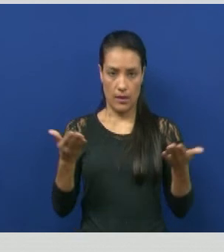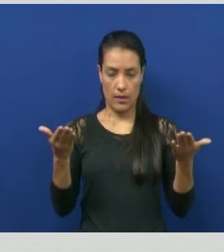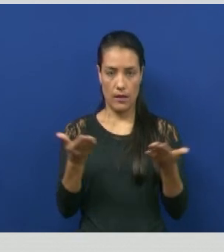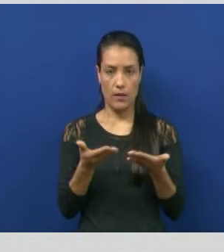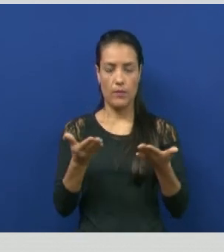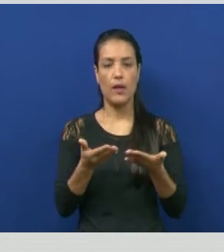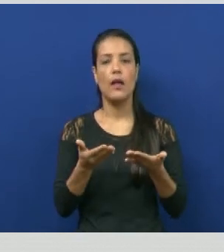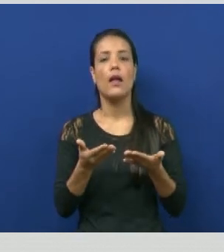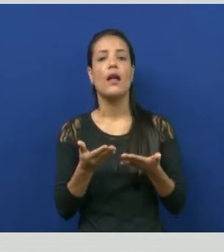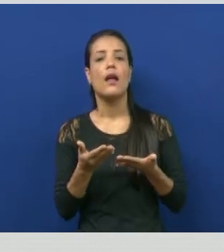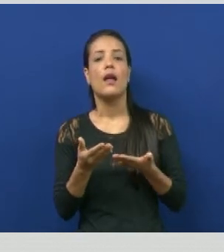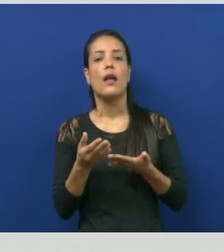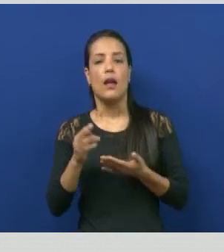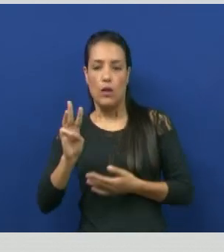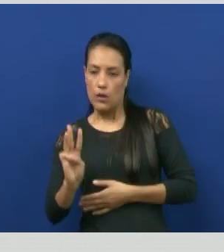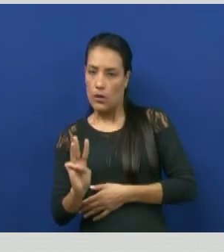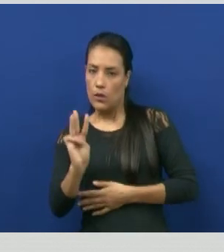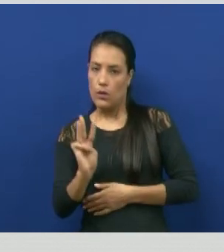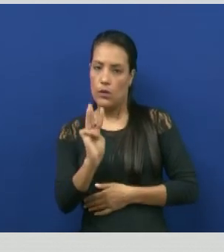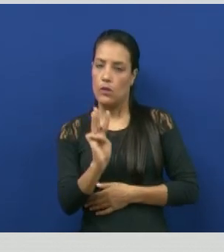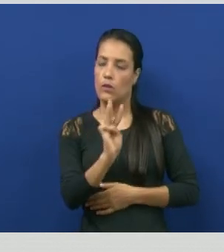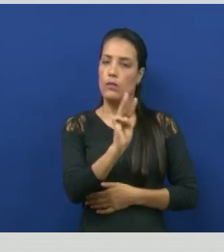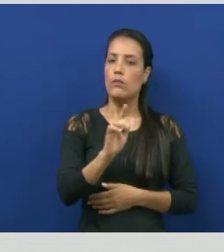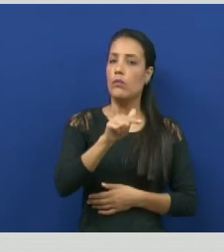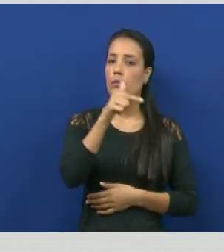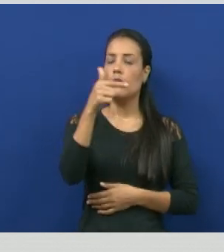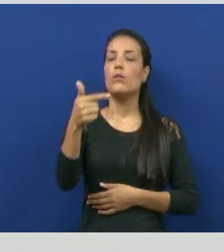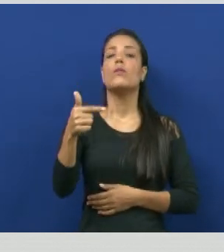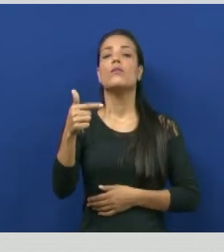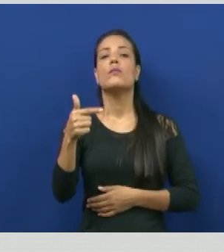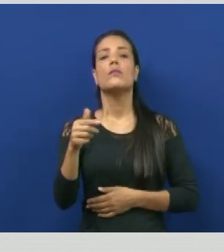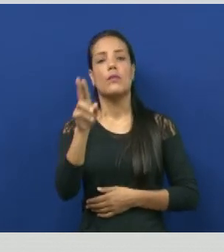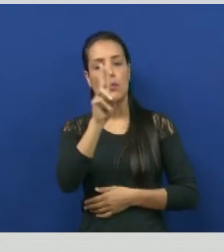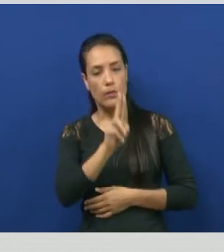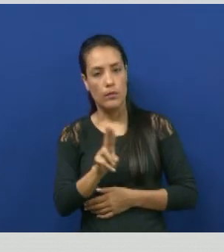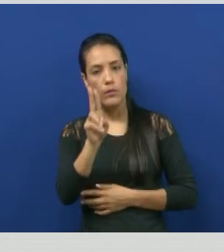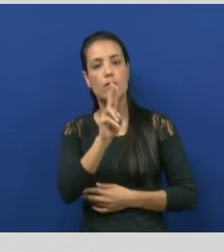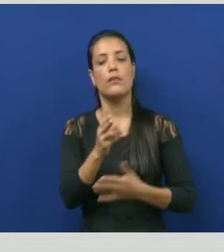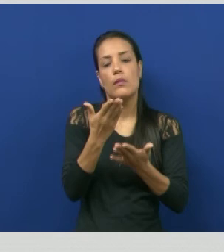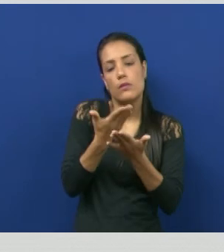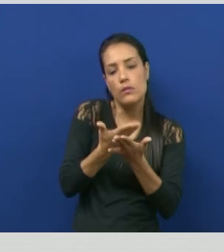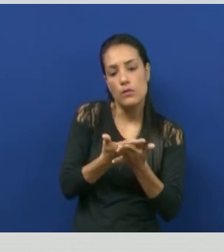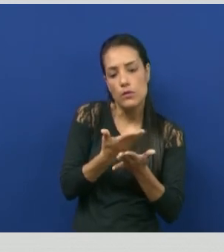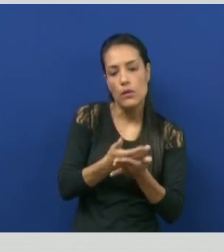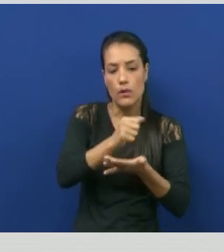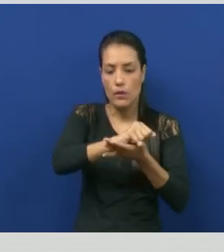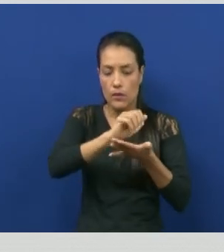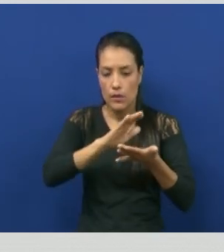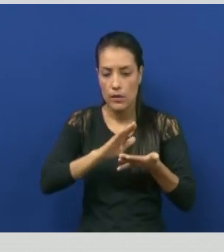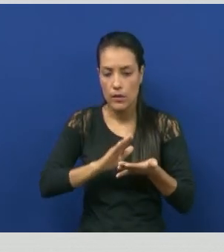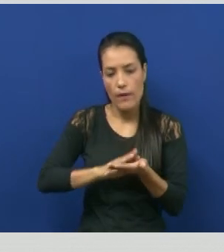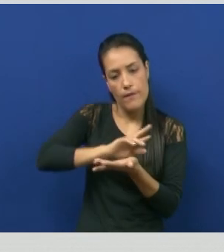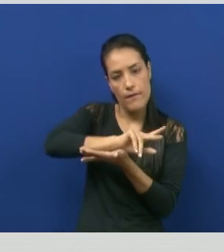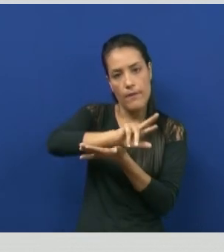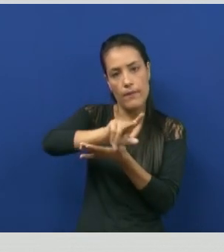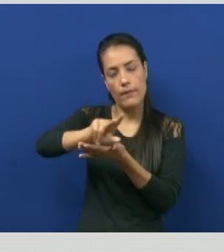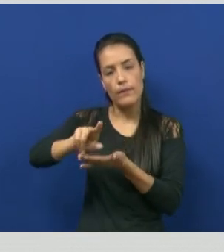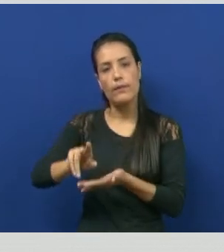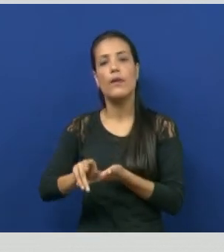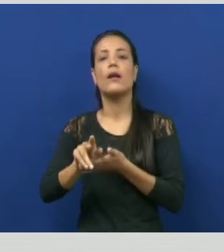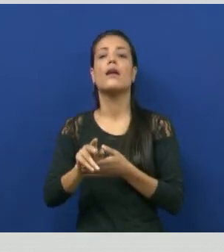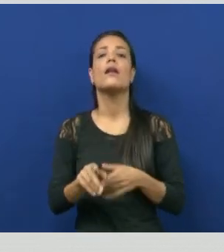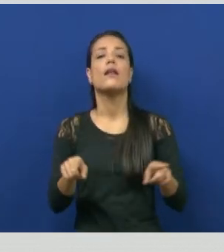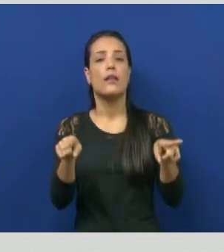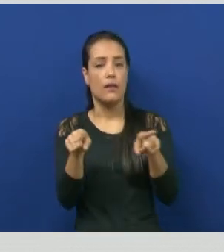também um outro site para vocês acessarem e fazerem os seus estudos com atividades complementares. No mais, você